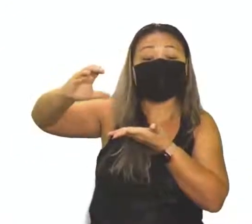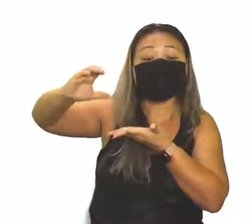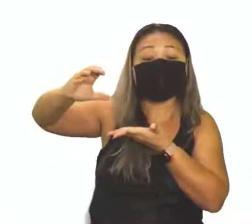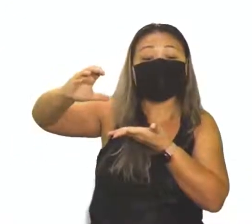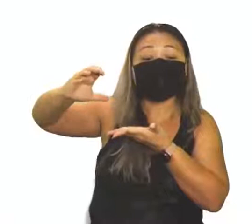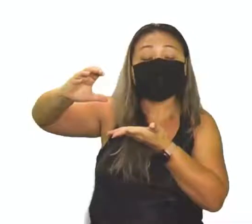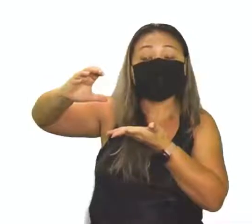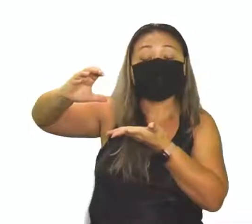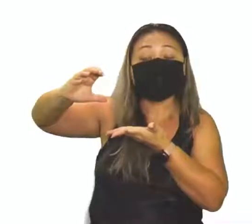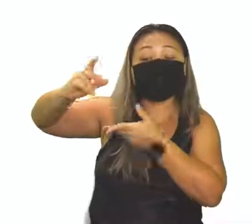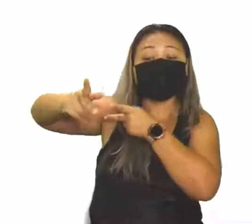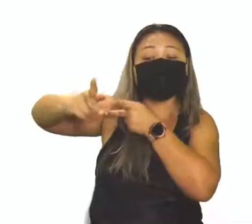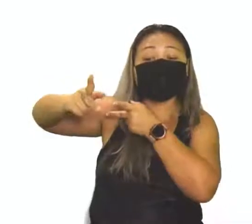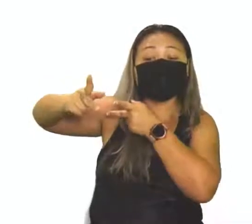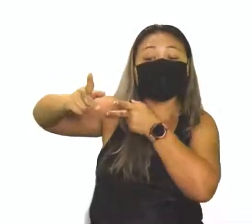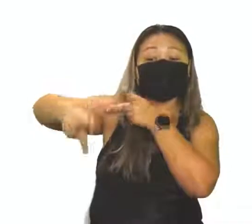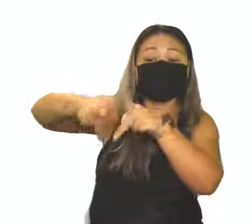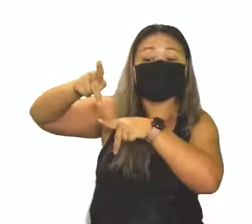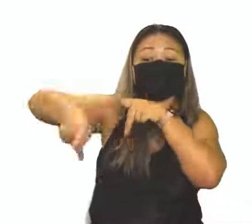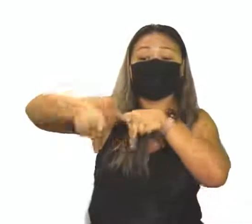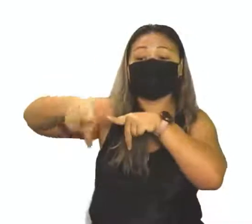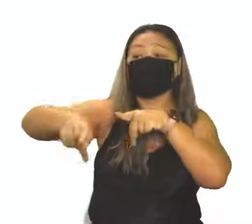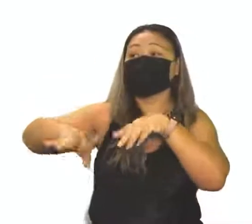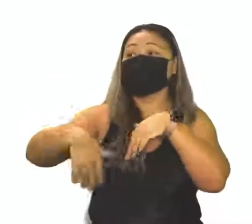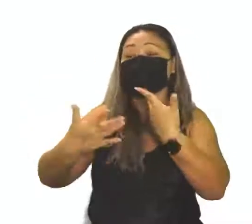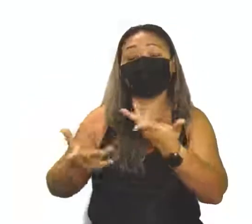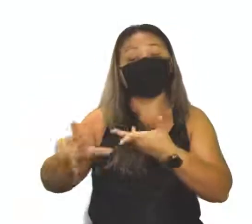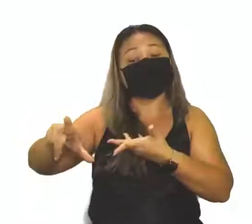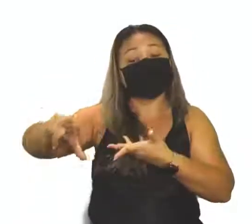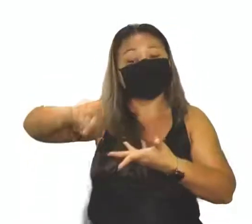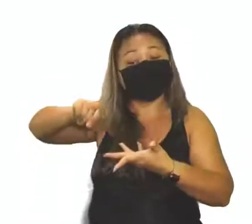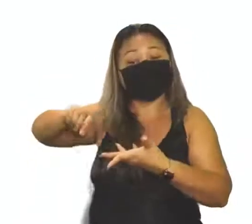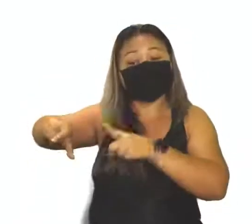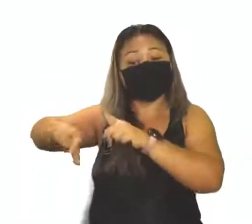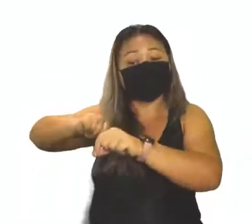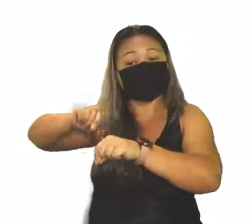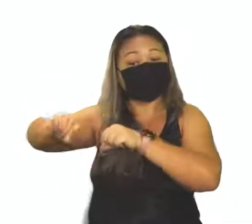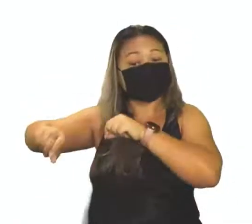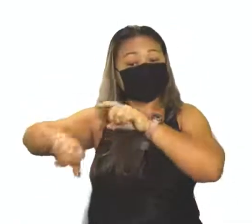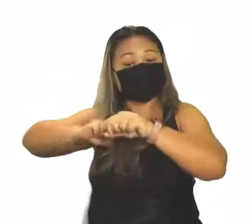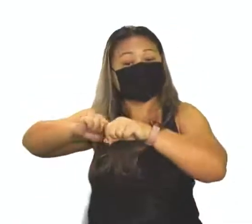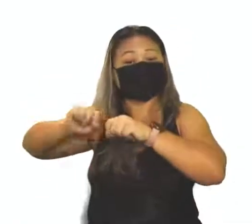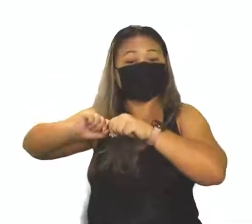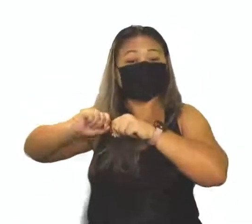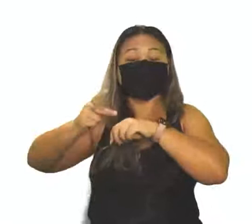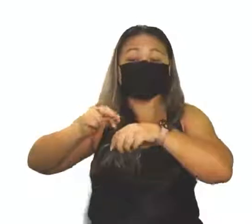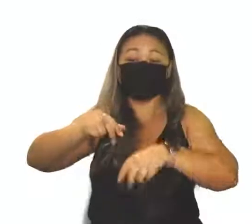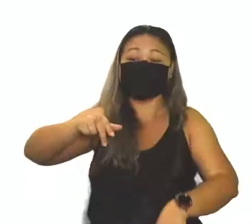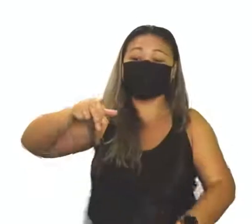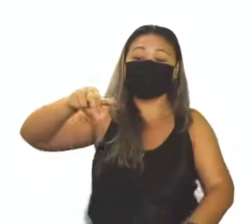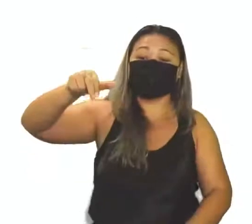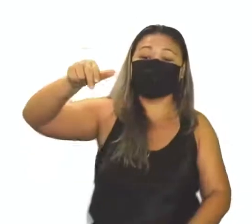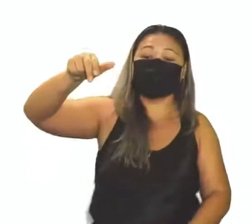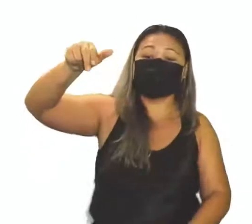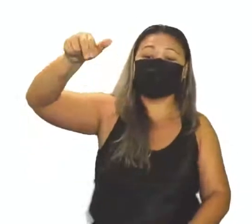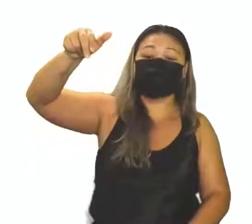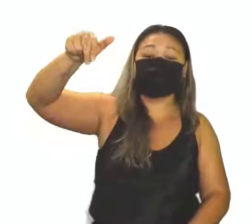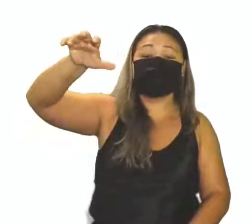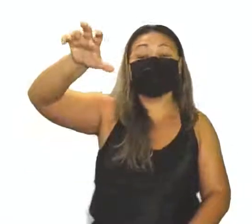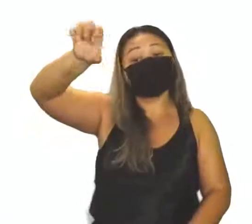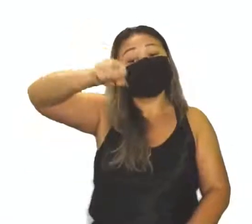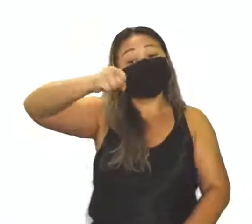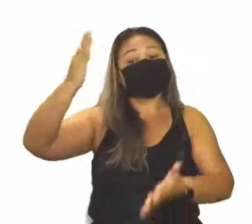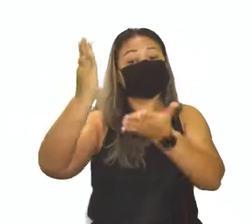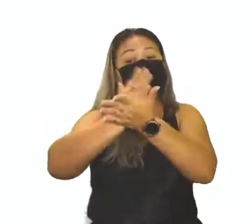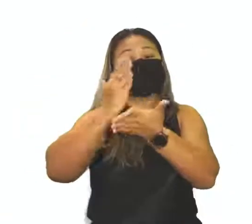científico ou popular? Pegue um aí, né, busque aqui, ó, Suba a Escada, pegue aquele